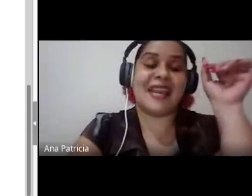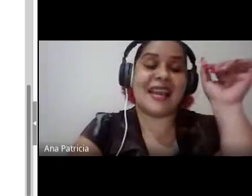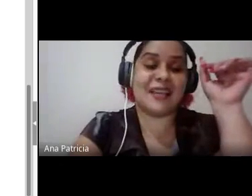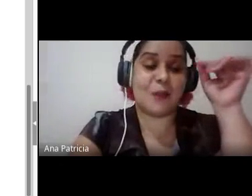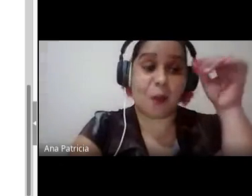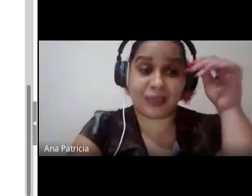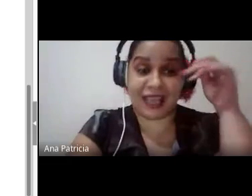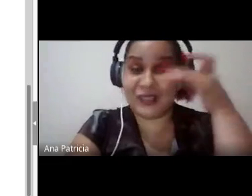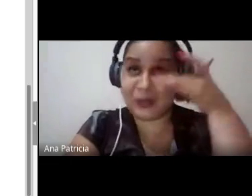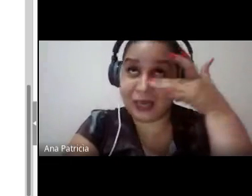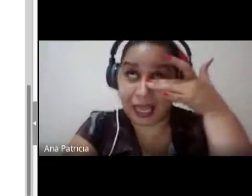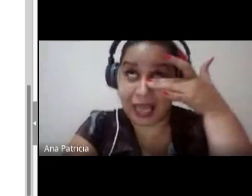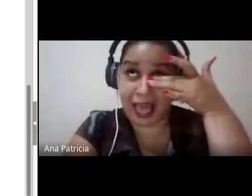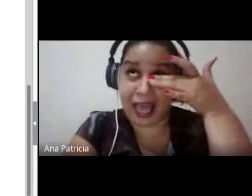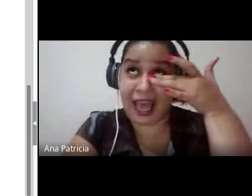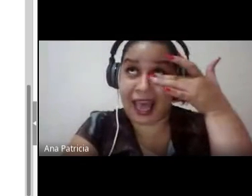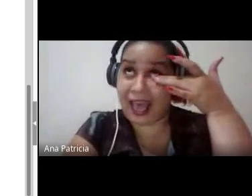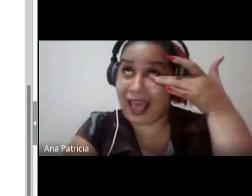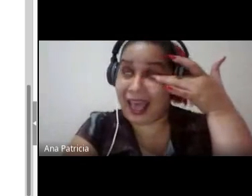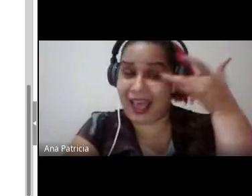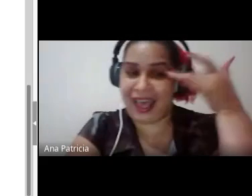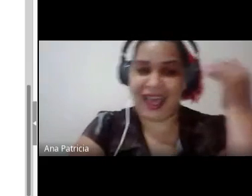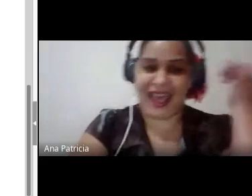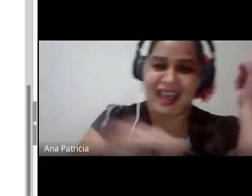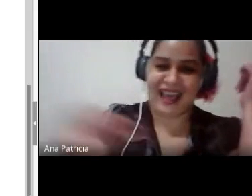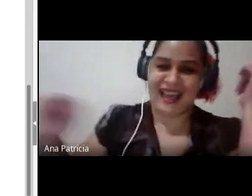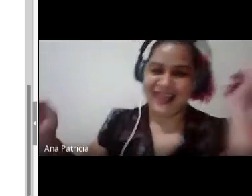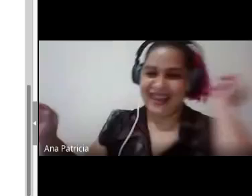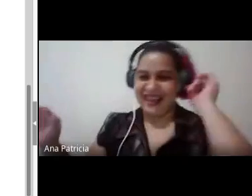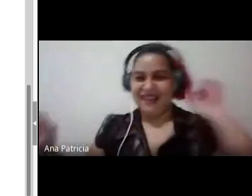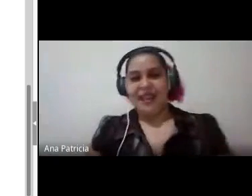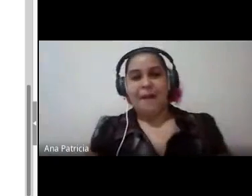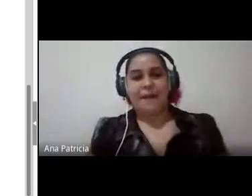mim, por favor, que eu estava tentando passar ele aqui no meu computador.